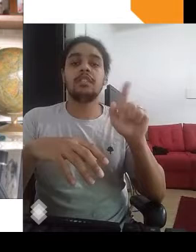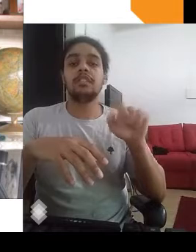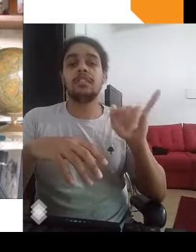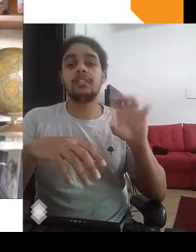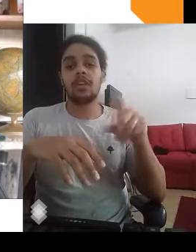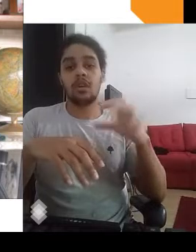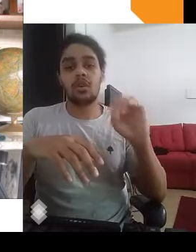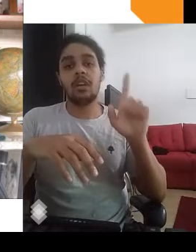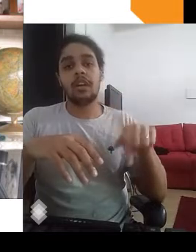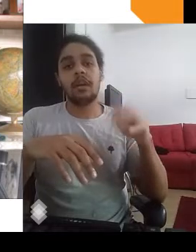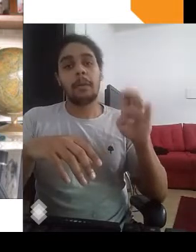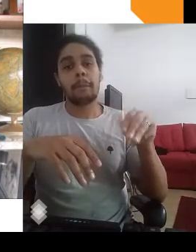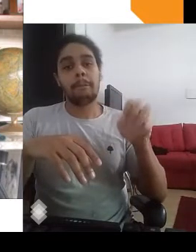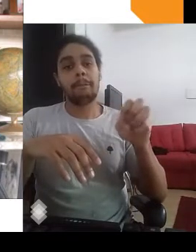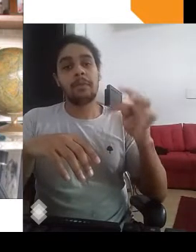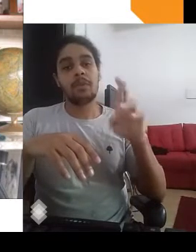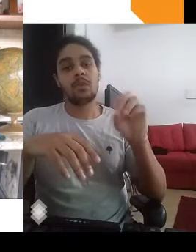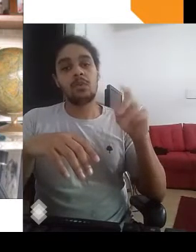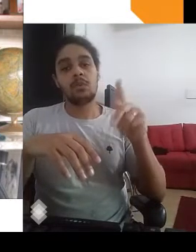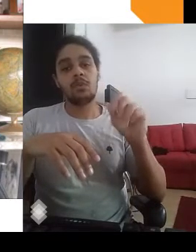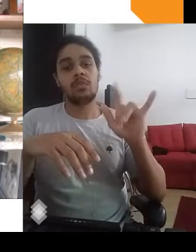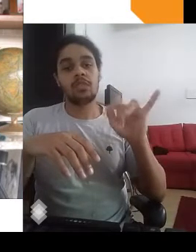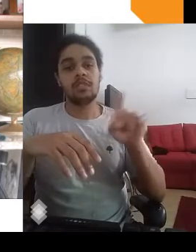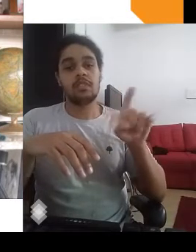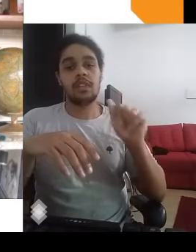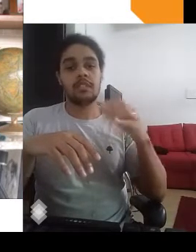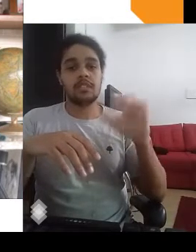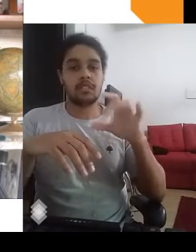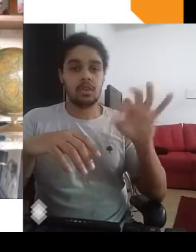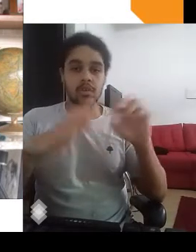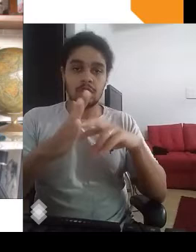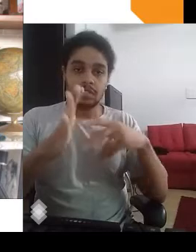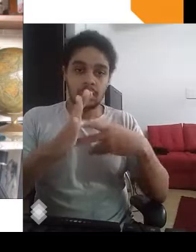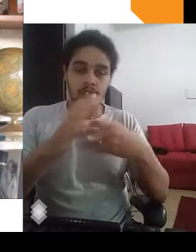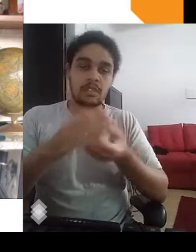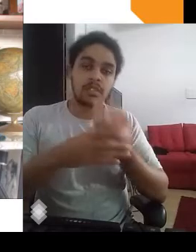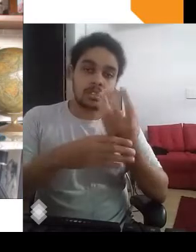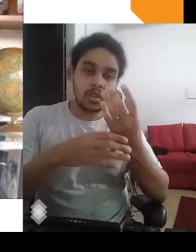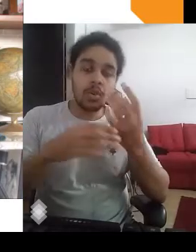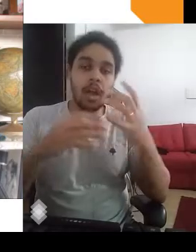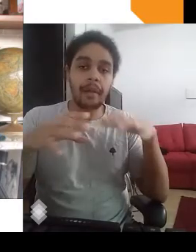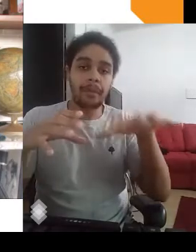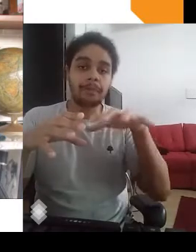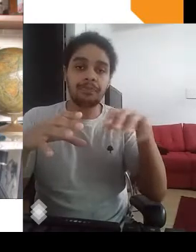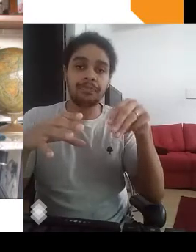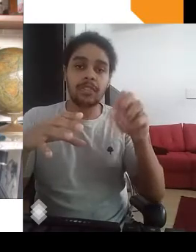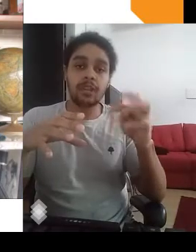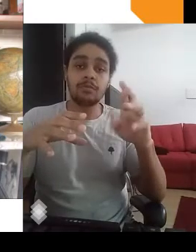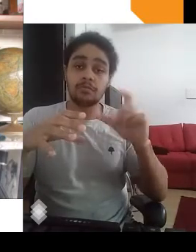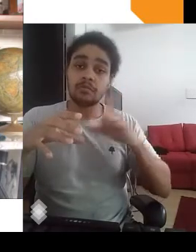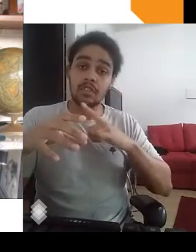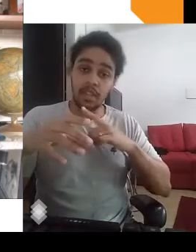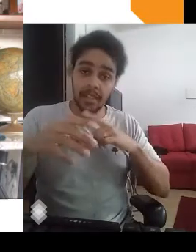urbanização é a metropolização, ou seja, a formação de regiões metropolitanas. E isso traz uma